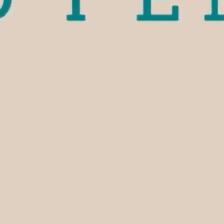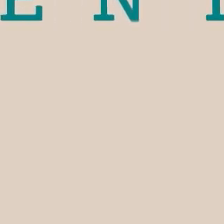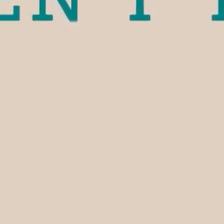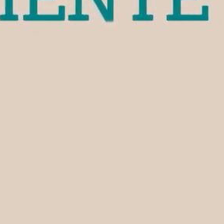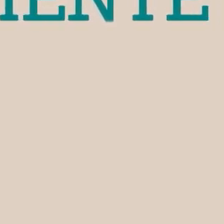obrigada Y